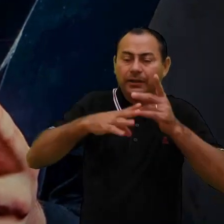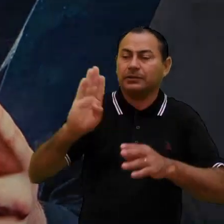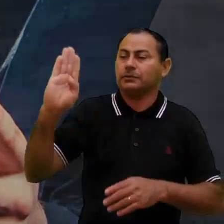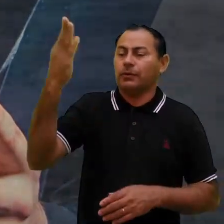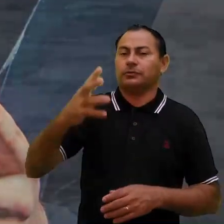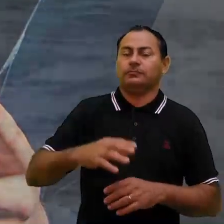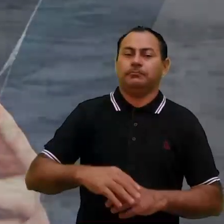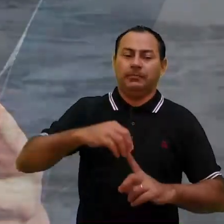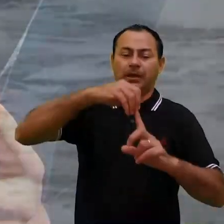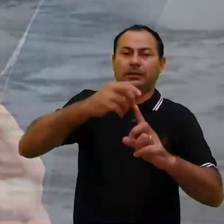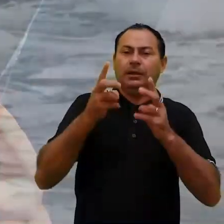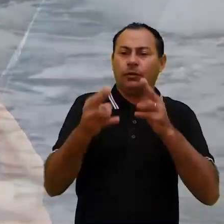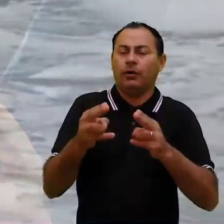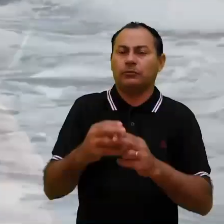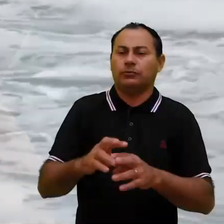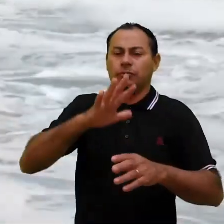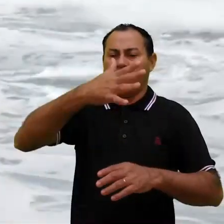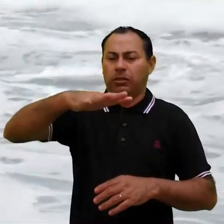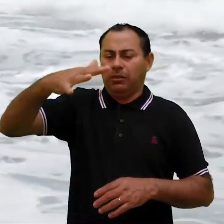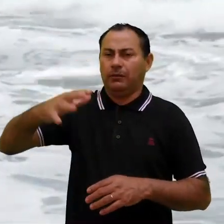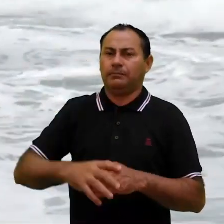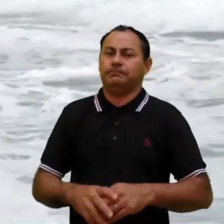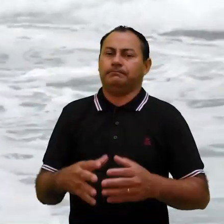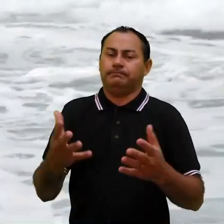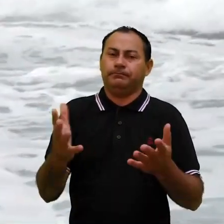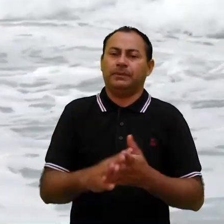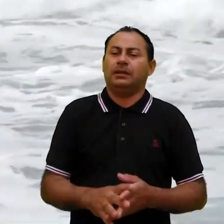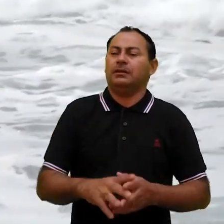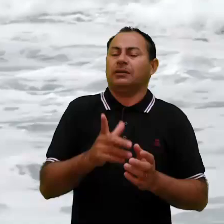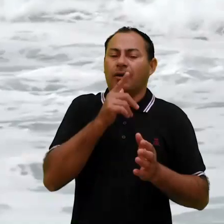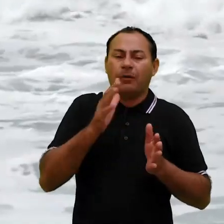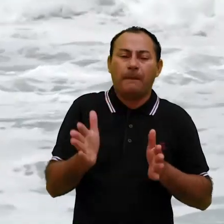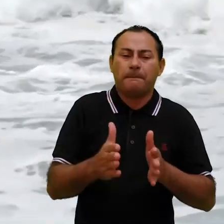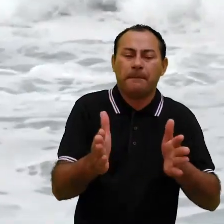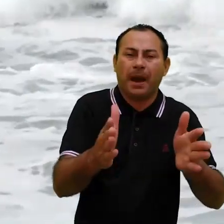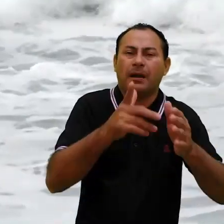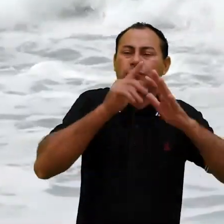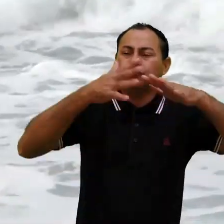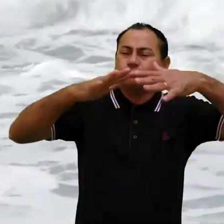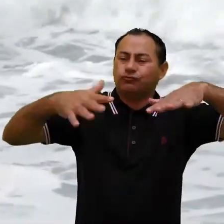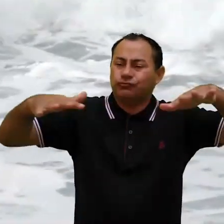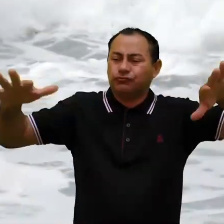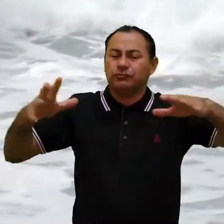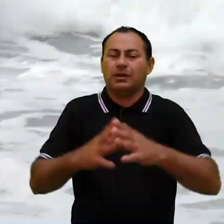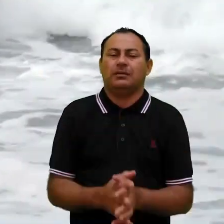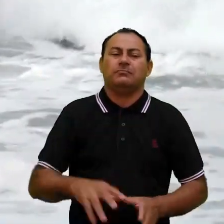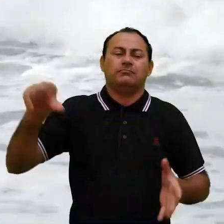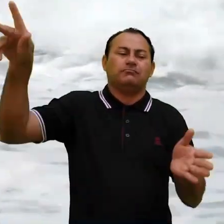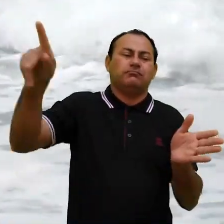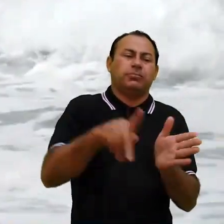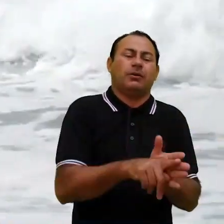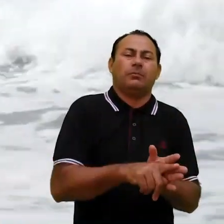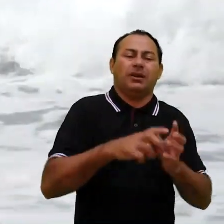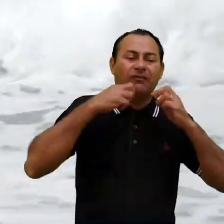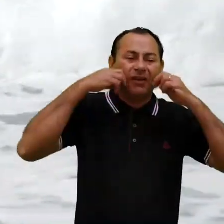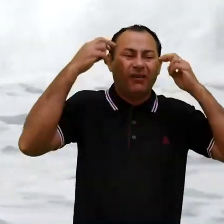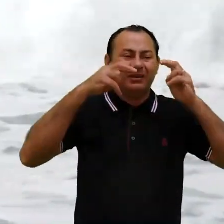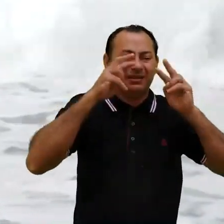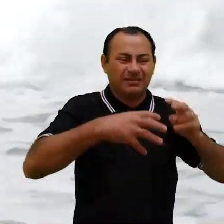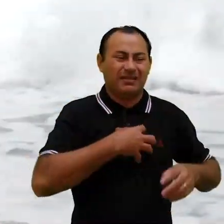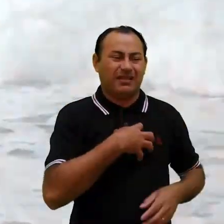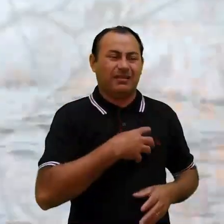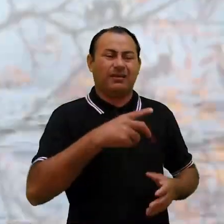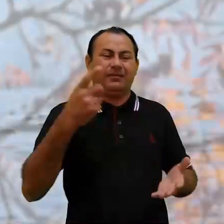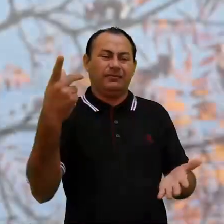falsos mestres são como ondas bravias do mar, espumando seus próprios atos